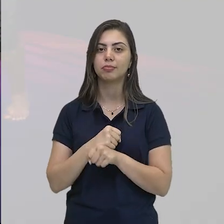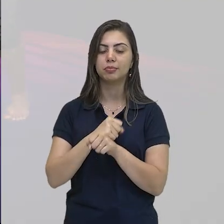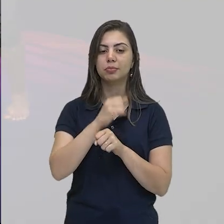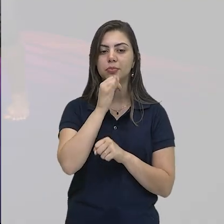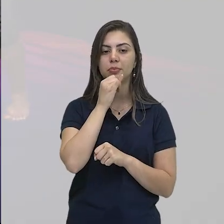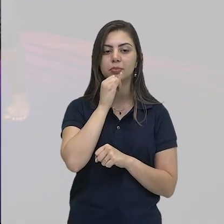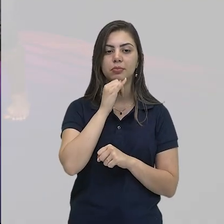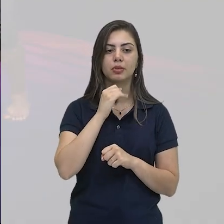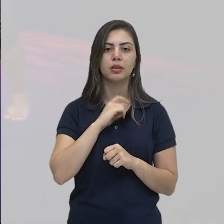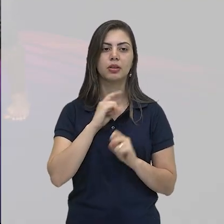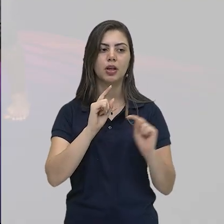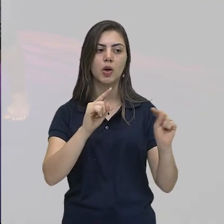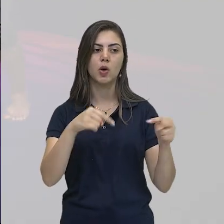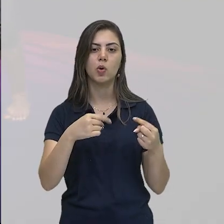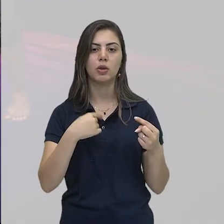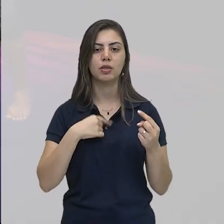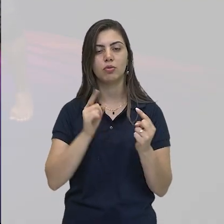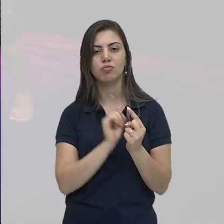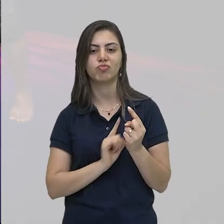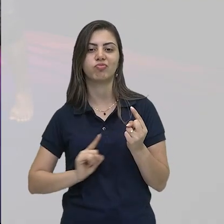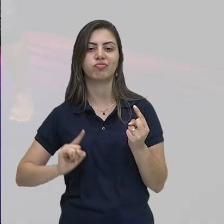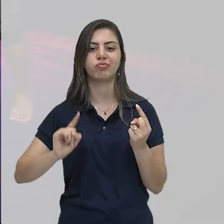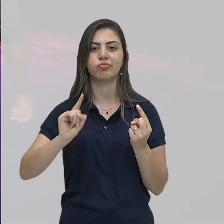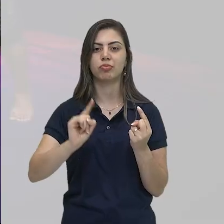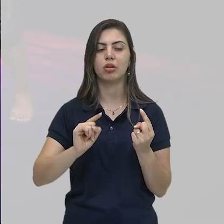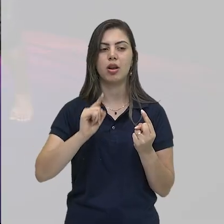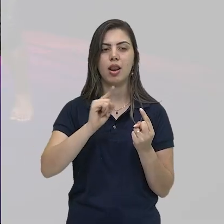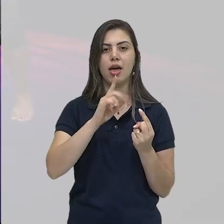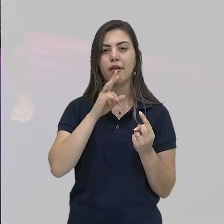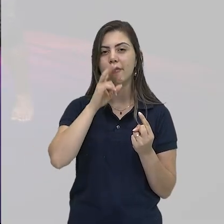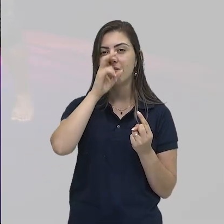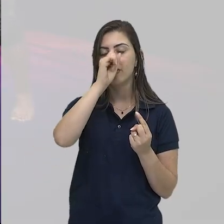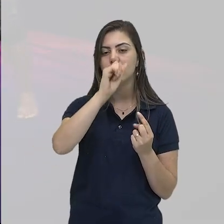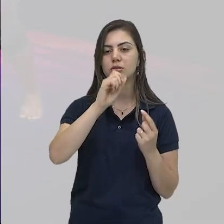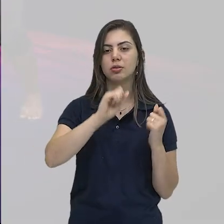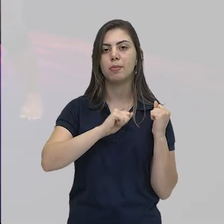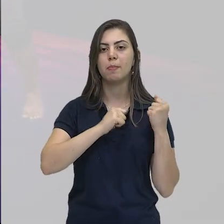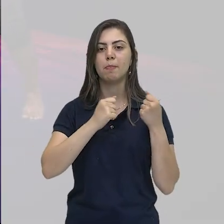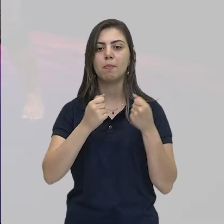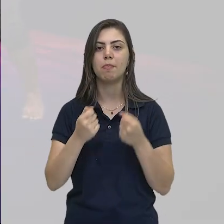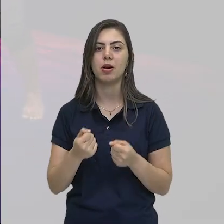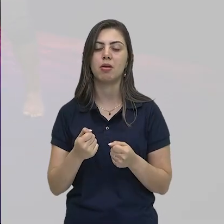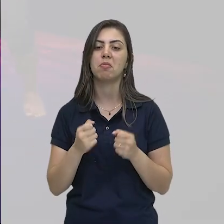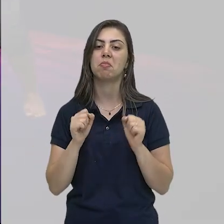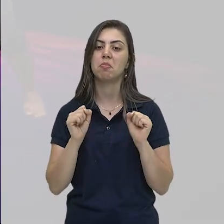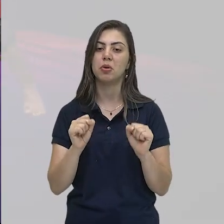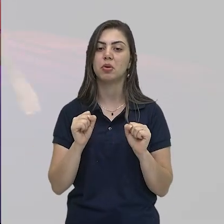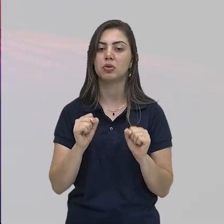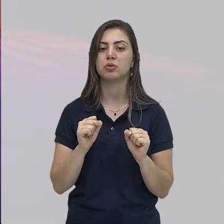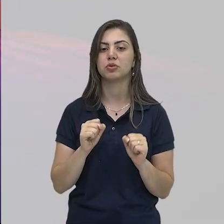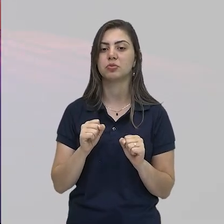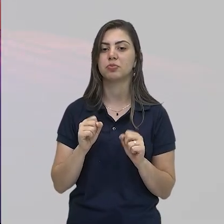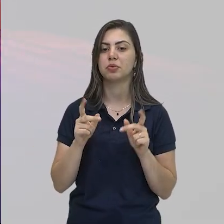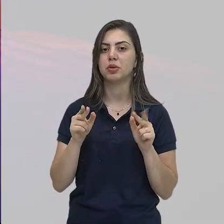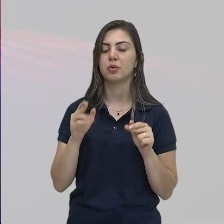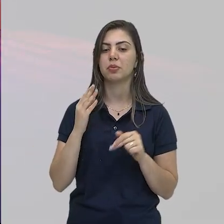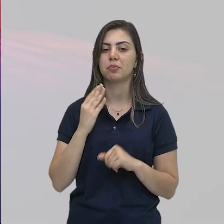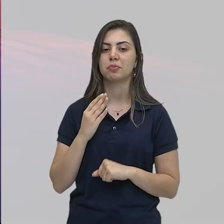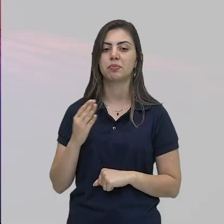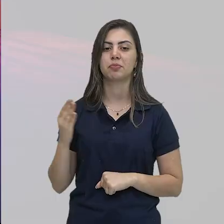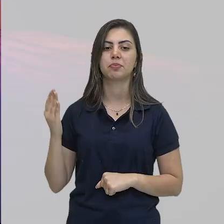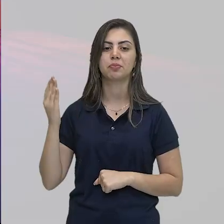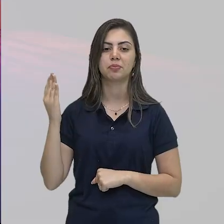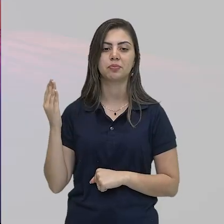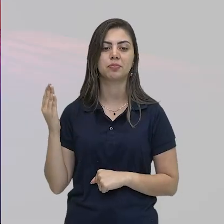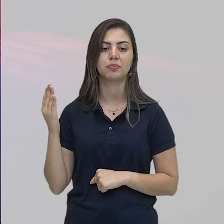dos ataques do oponente e usar a força do adversário contra ele próprio, como vocês estão vendo aí. Nós temos